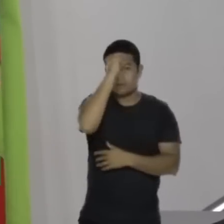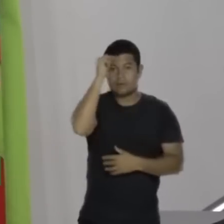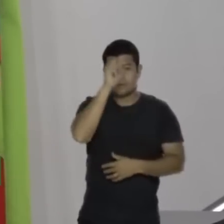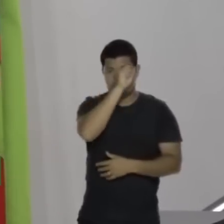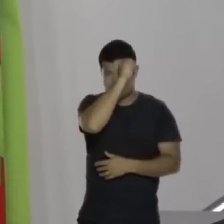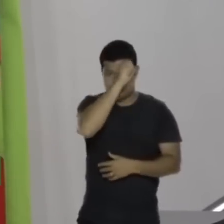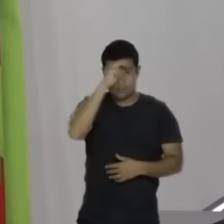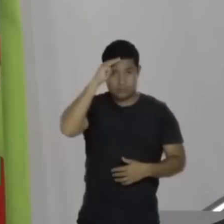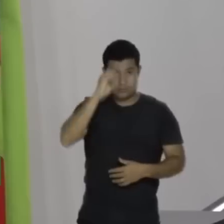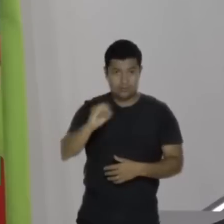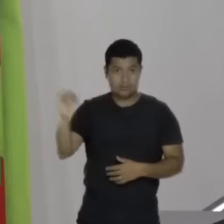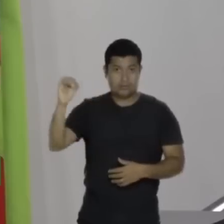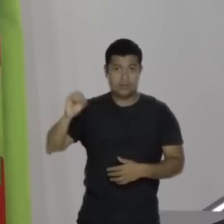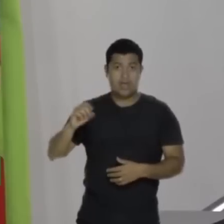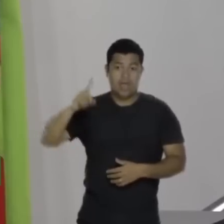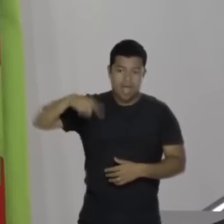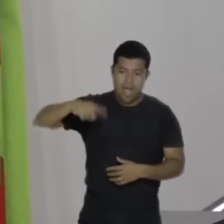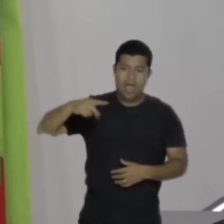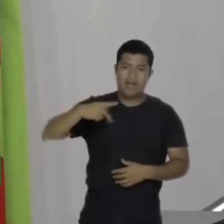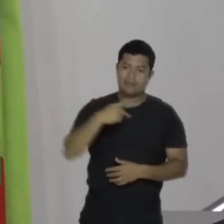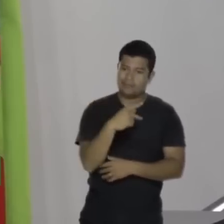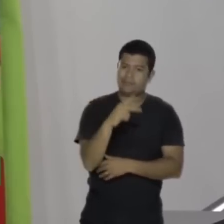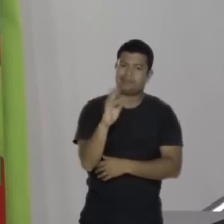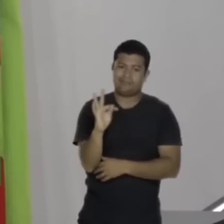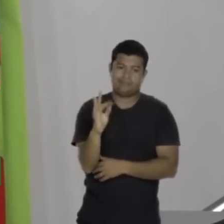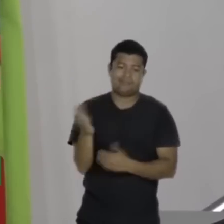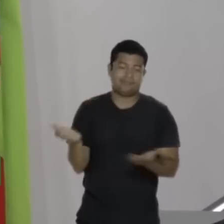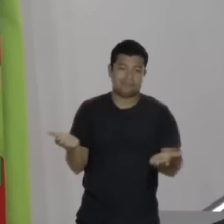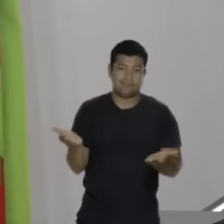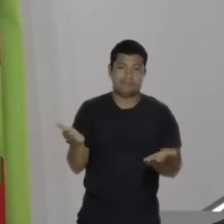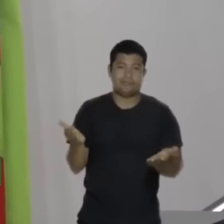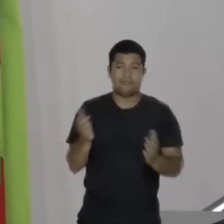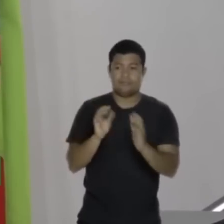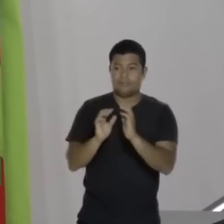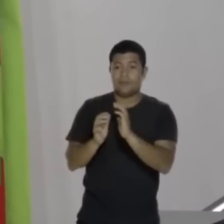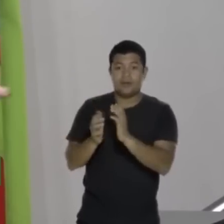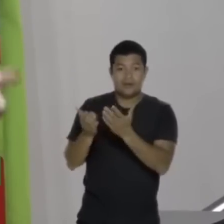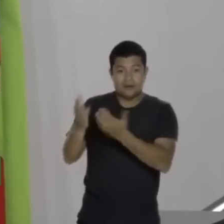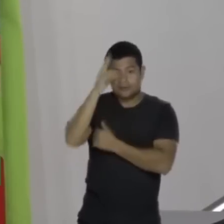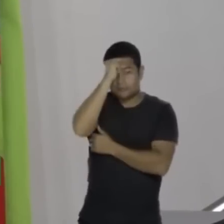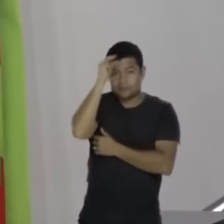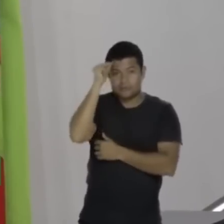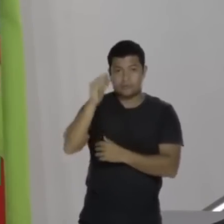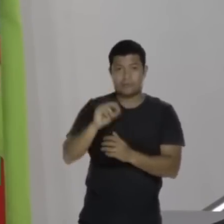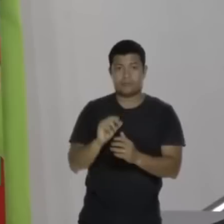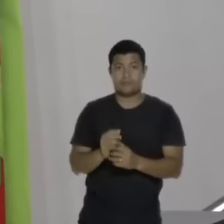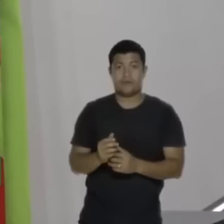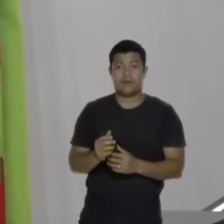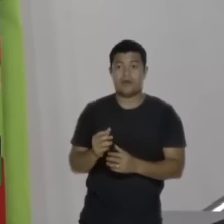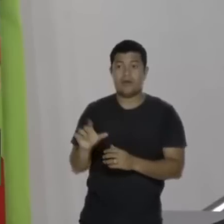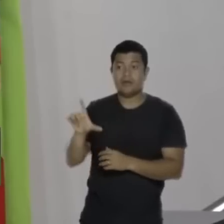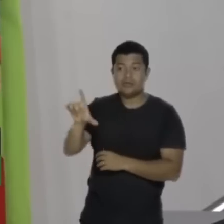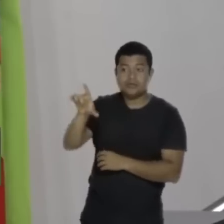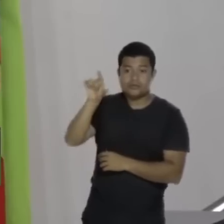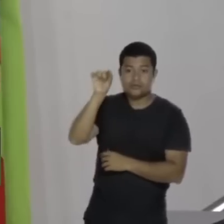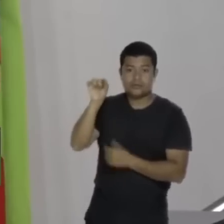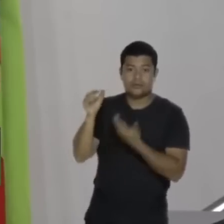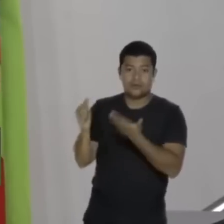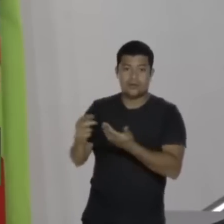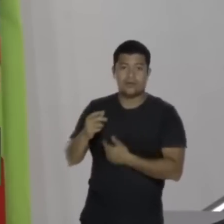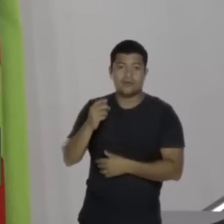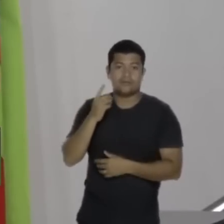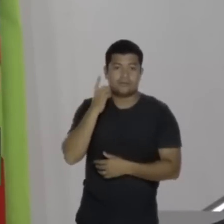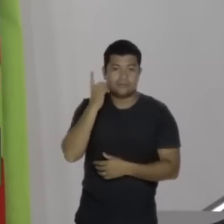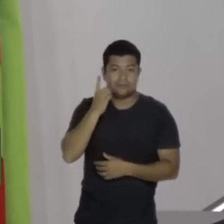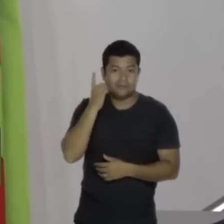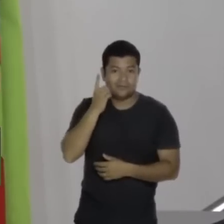Era do PT. O prefeito de São Miguel do Oeste, do PT, nomeou a atual vereadora, ex-vereadora,